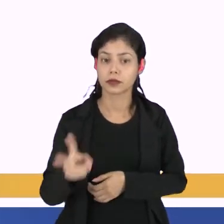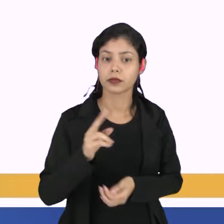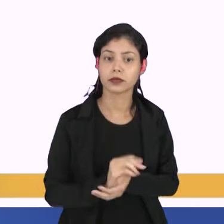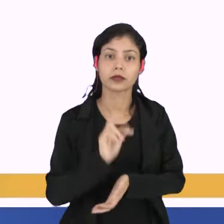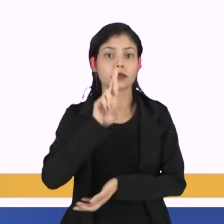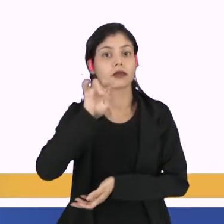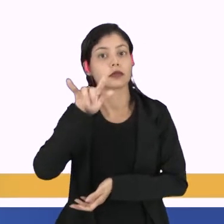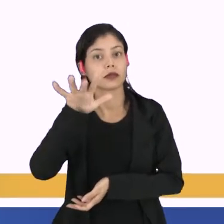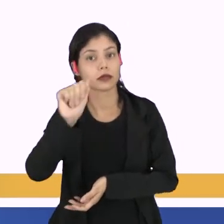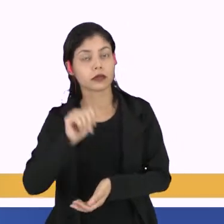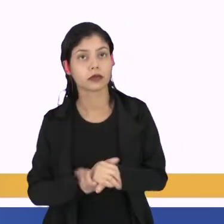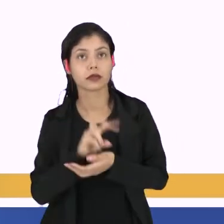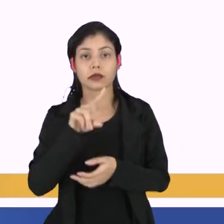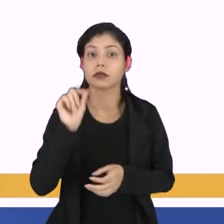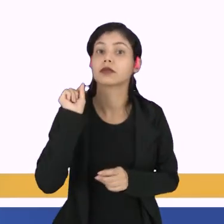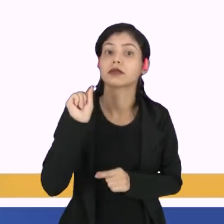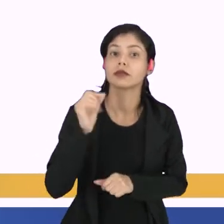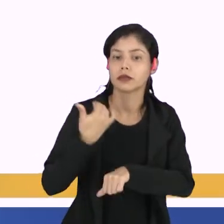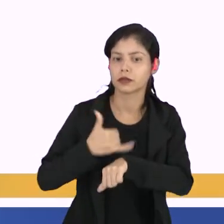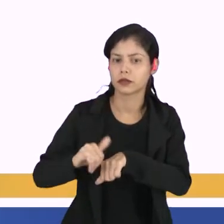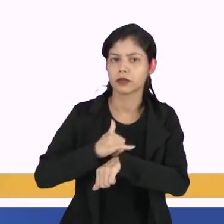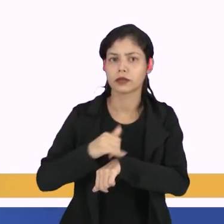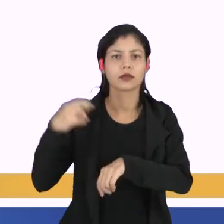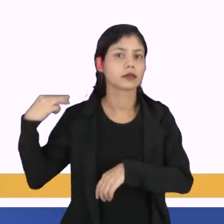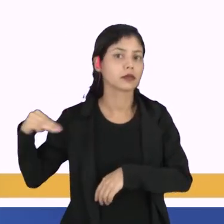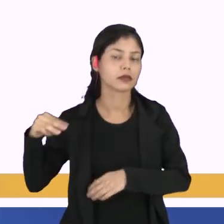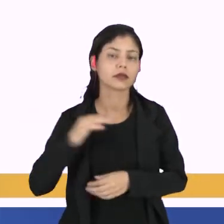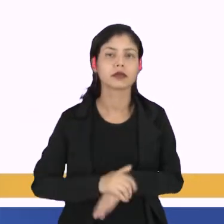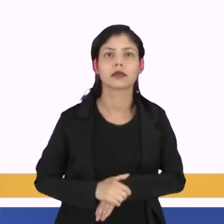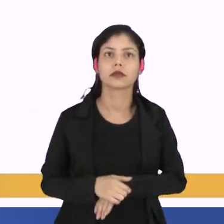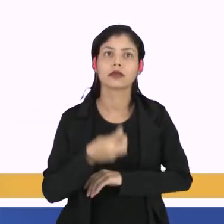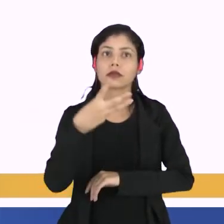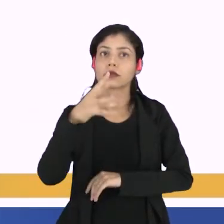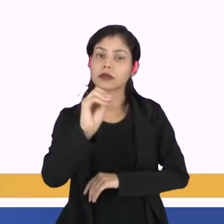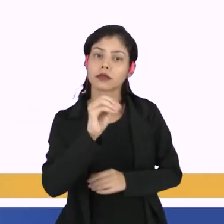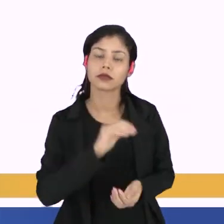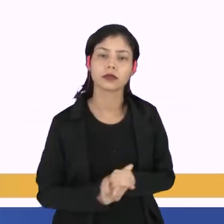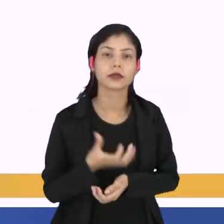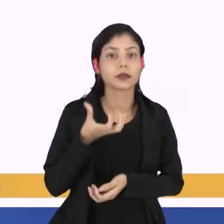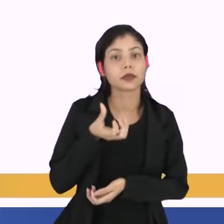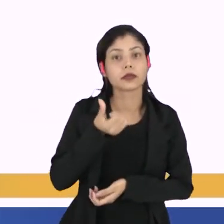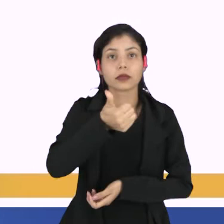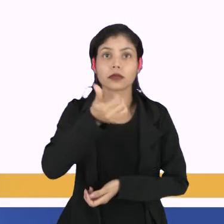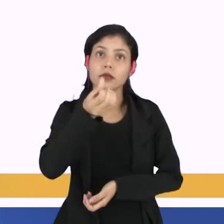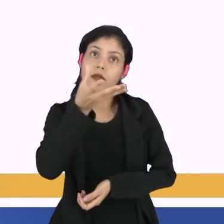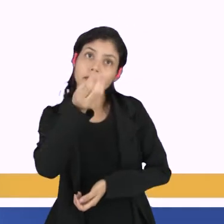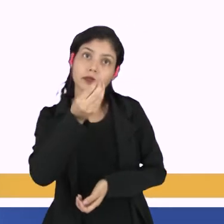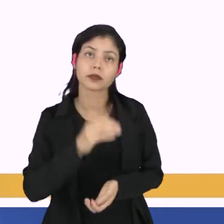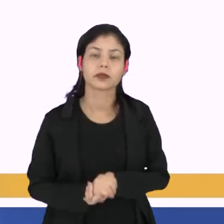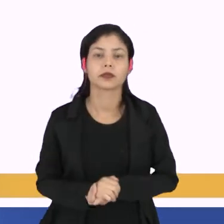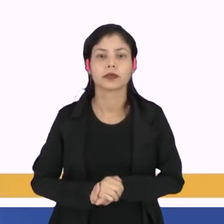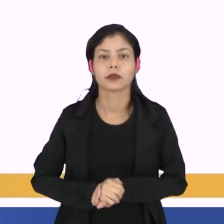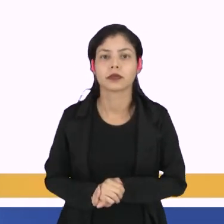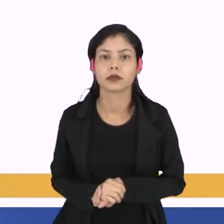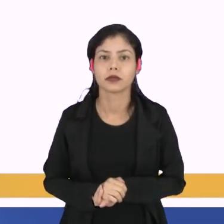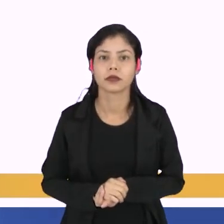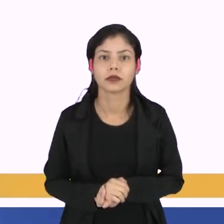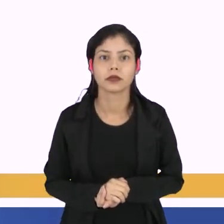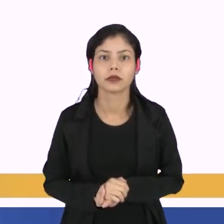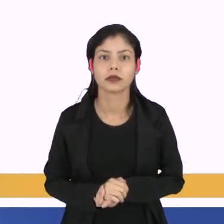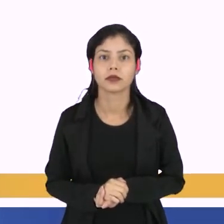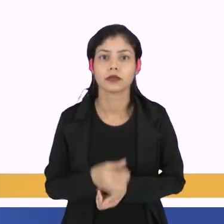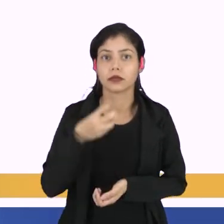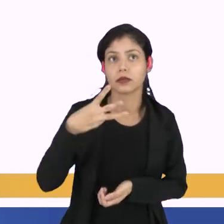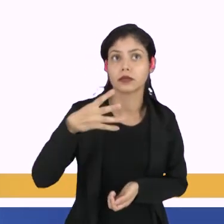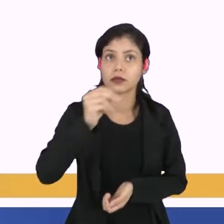vamos ter a seguinte estratégia matemática. 30 estar para 160, ou seja,